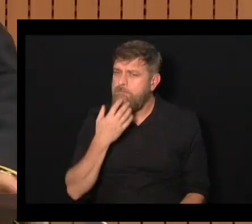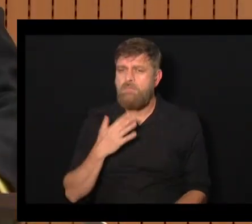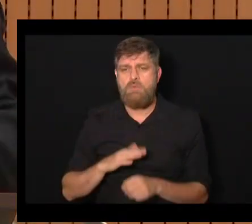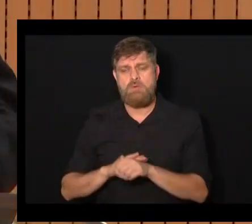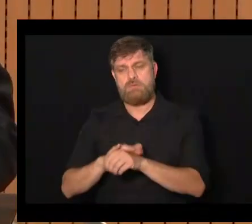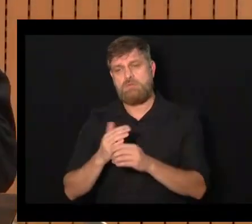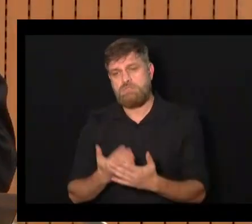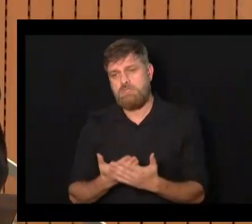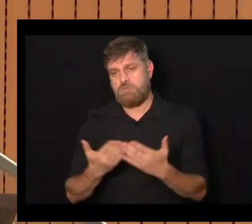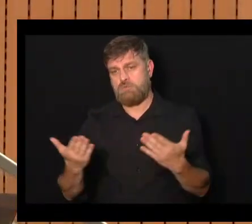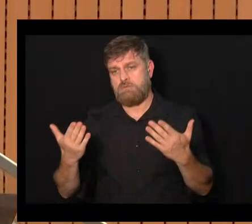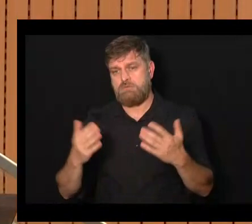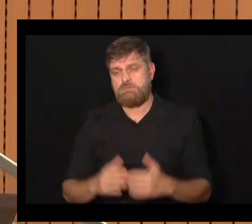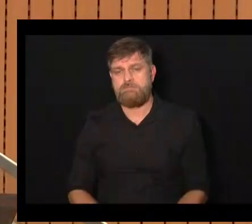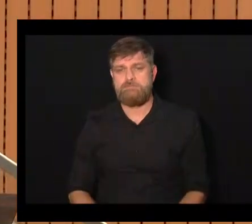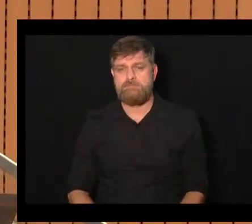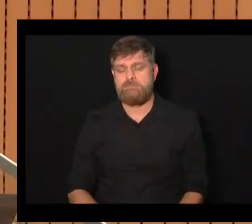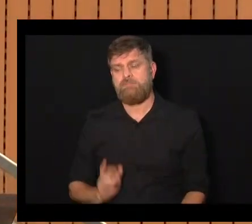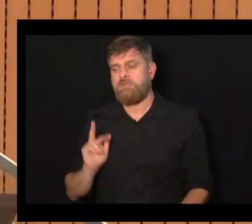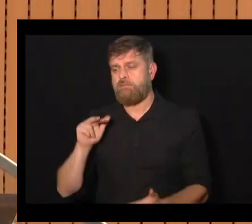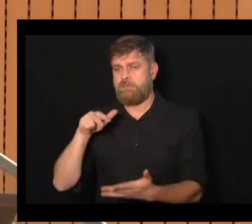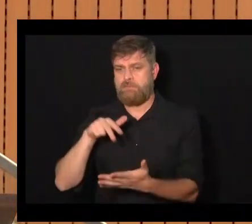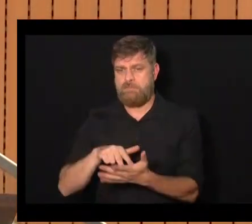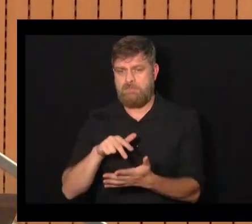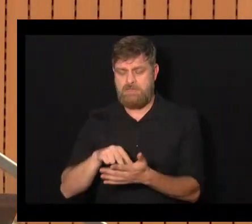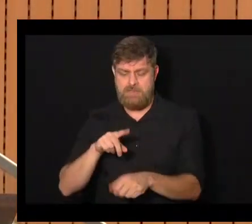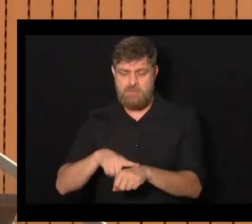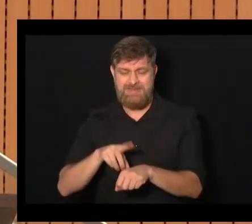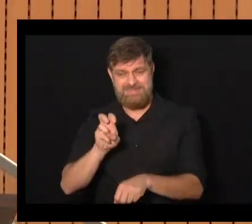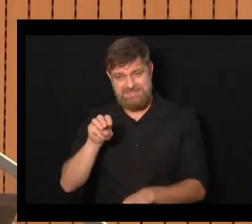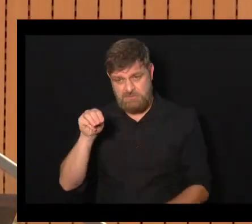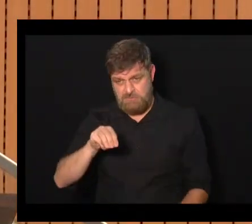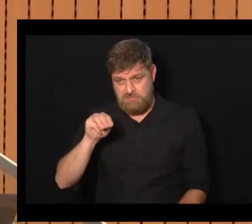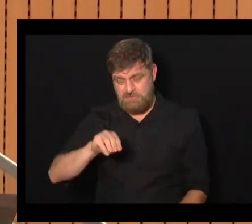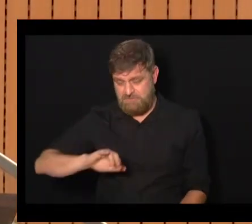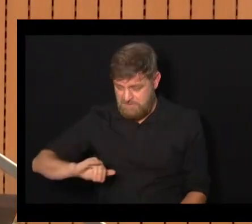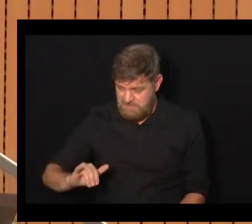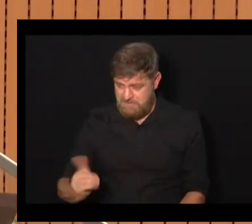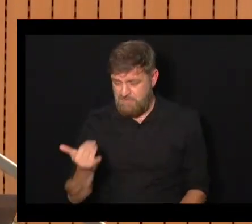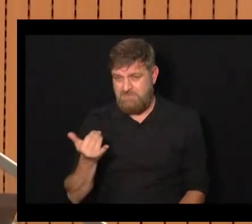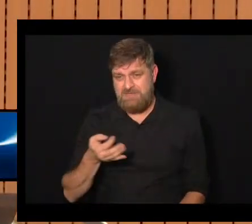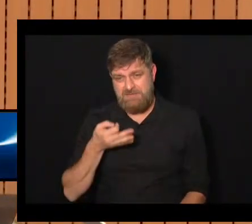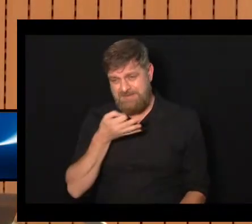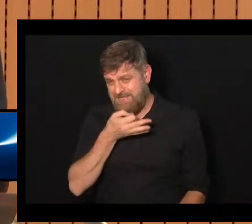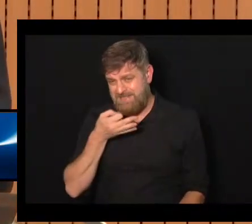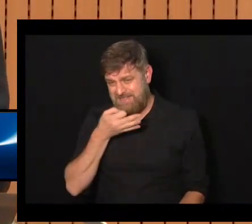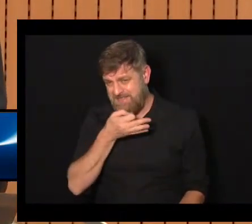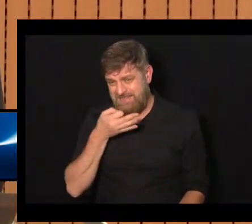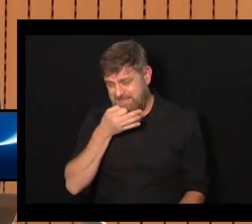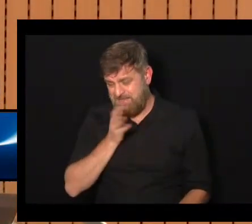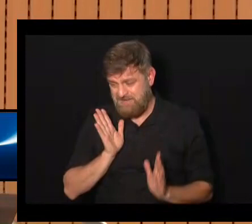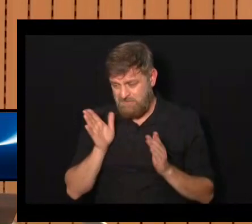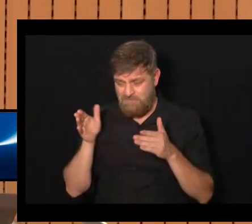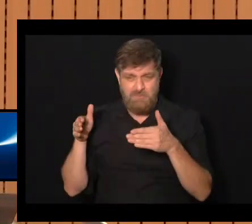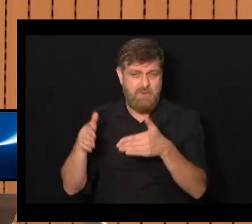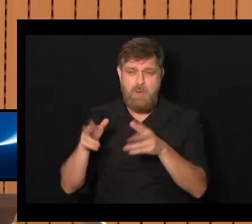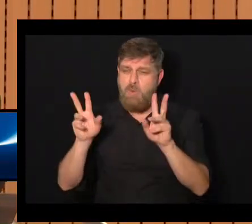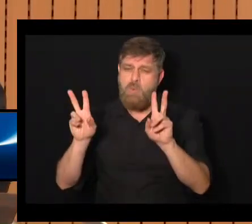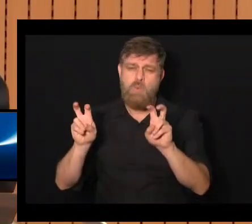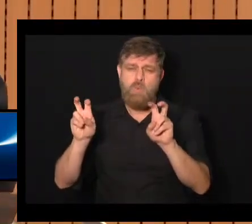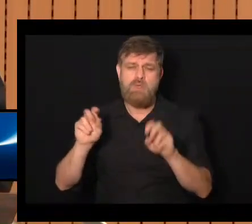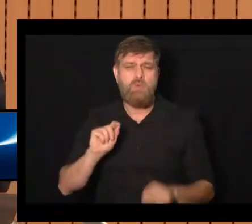a todos. Senhor presidente, eu ocupo esse primeiro momento aqui da nossa sessão especificamente para tratar de